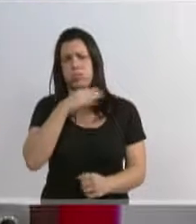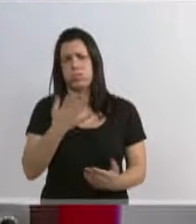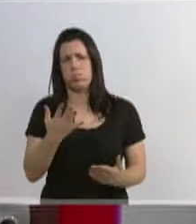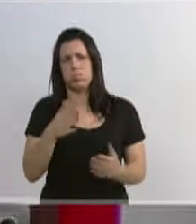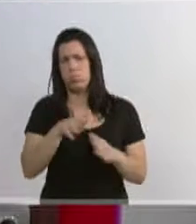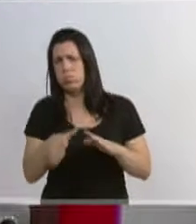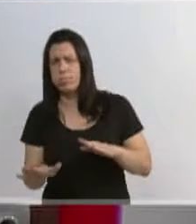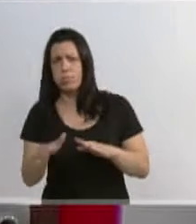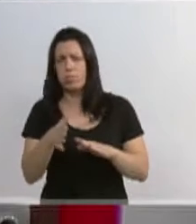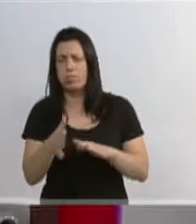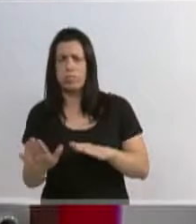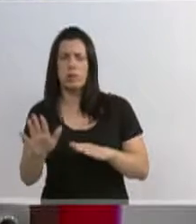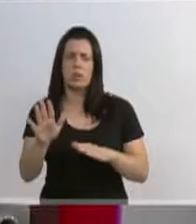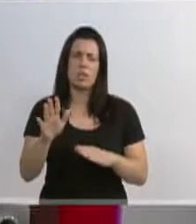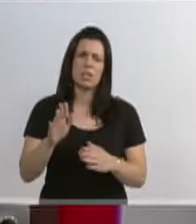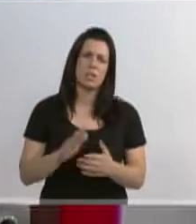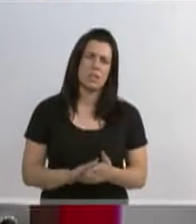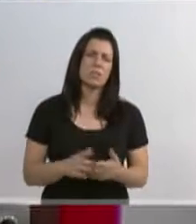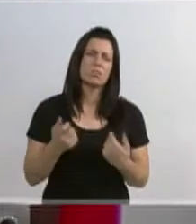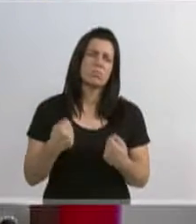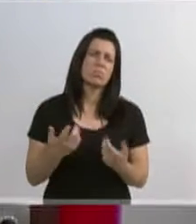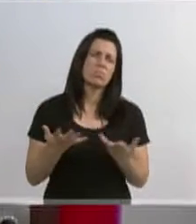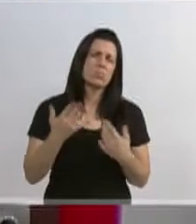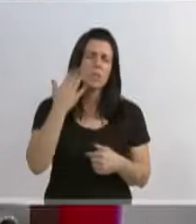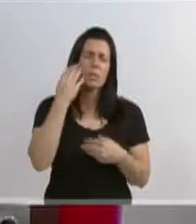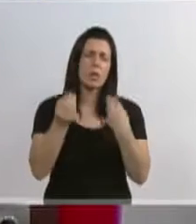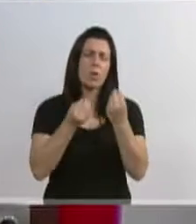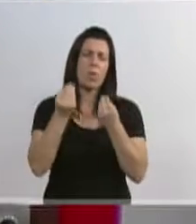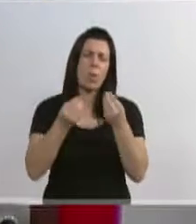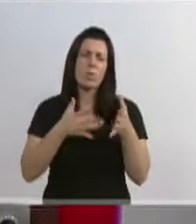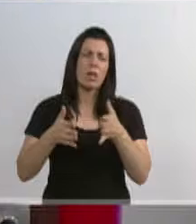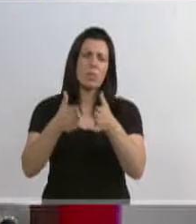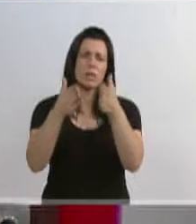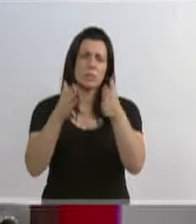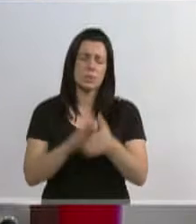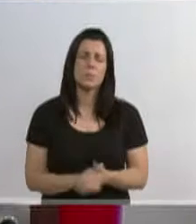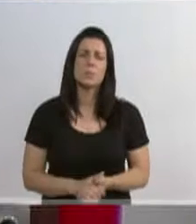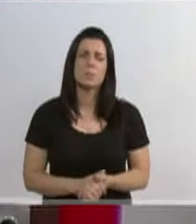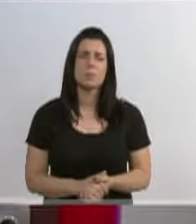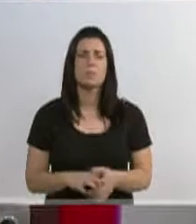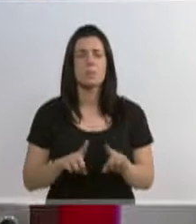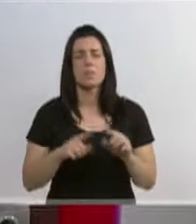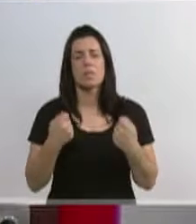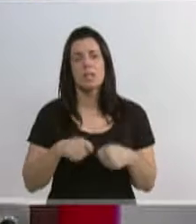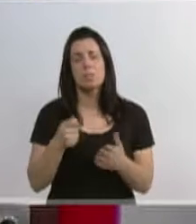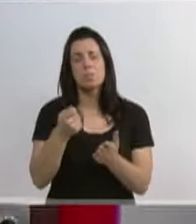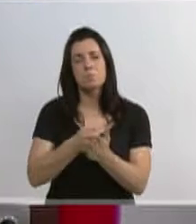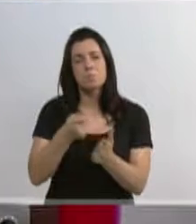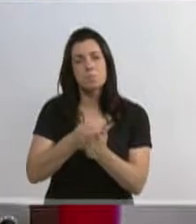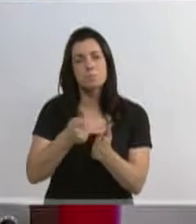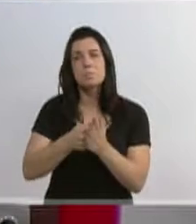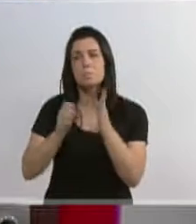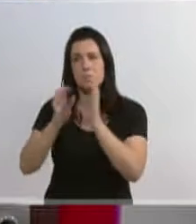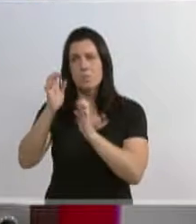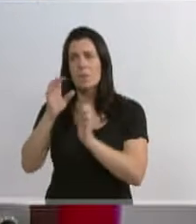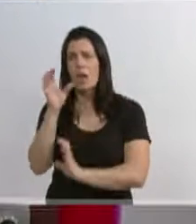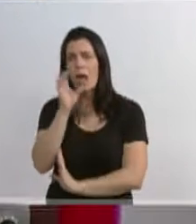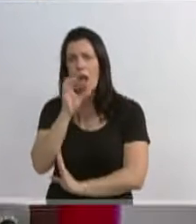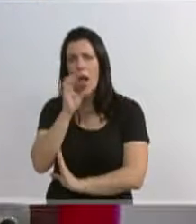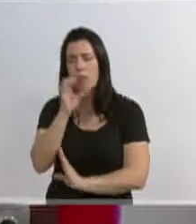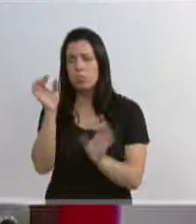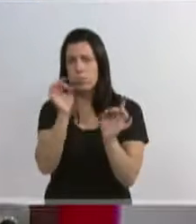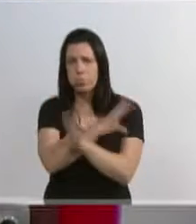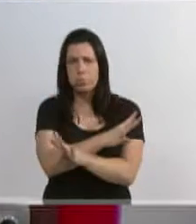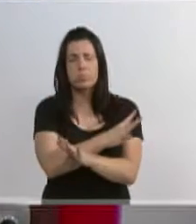aquela buraqueira, aquela vergonheira. Então a gente quer saber também como é que vai ser dado esse encaminhamento. Mas precisamos que seja cobrado da empresa agilidade na